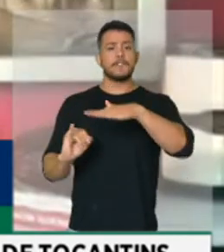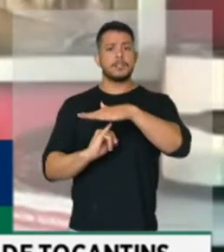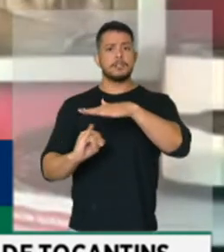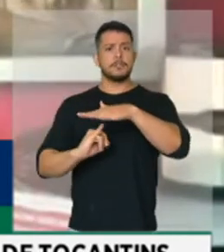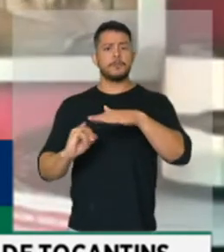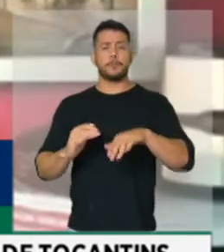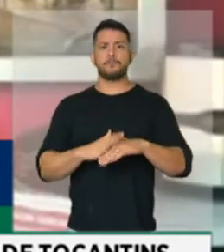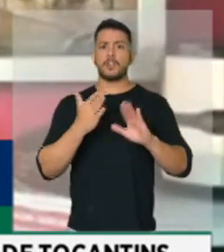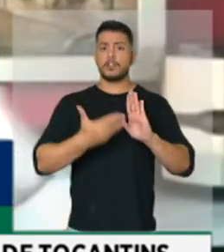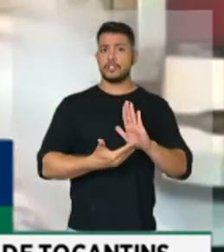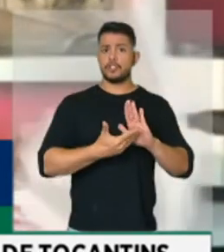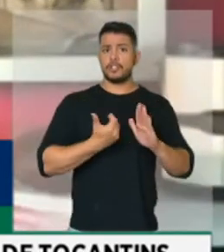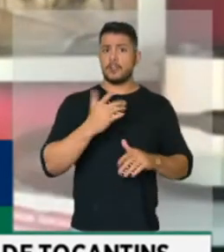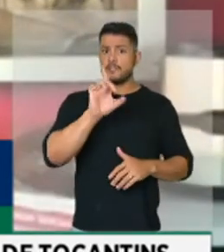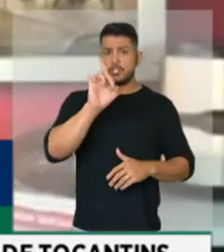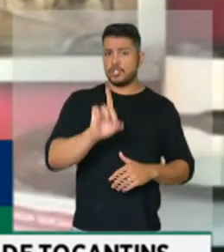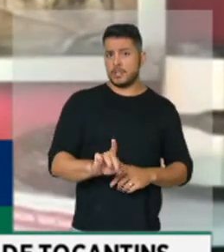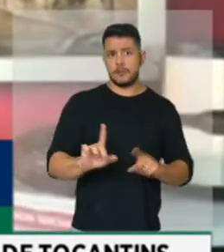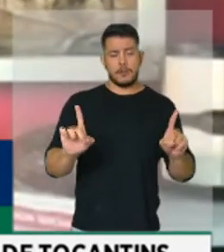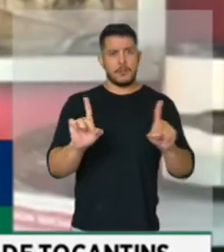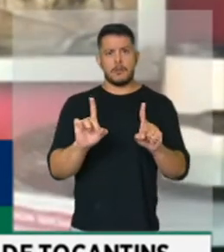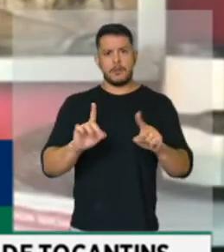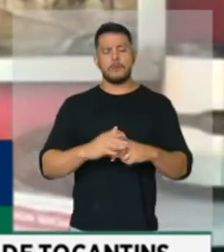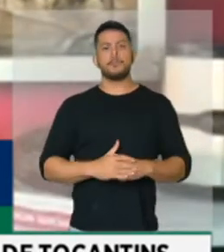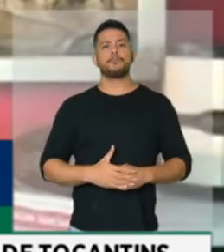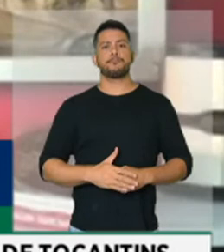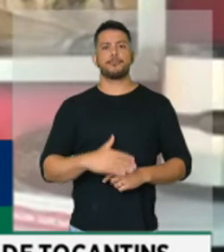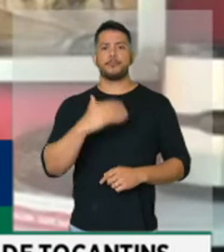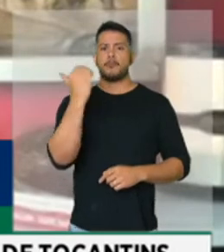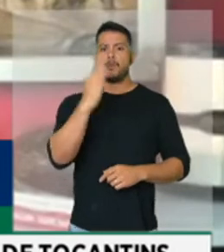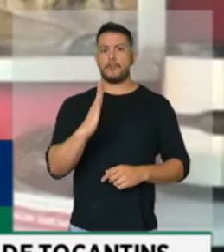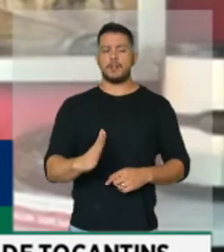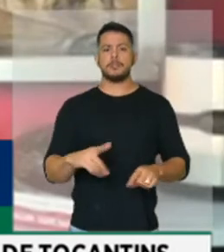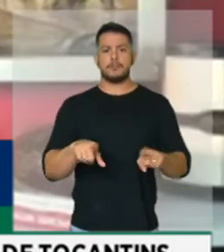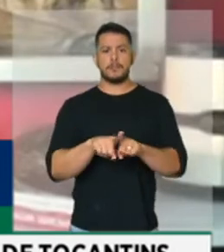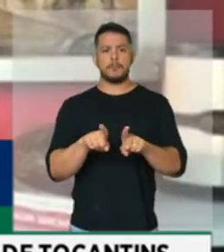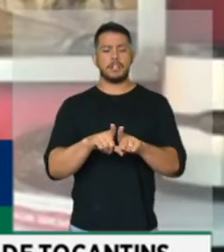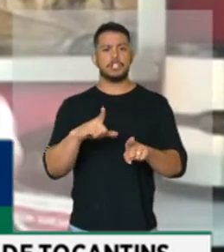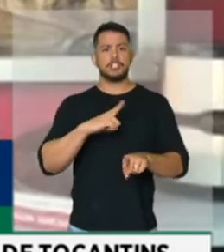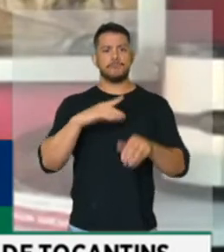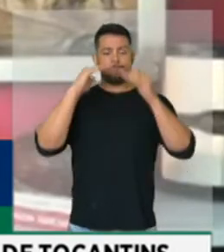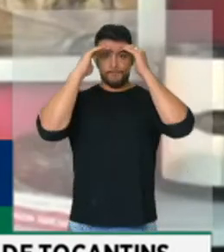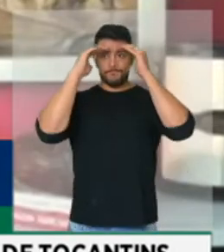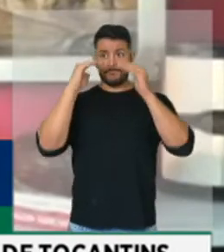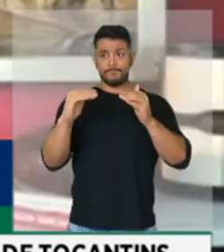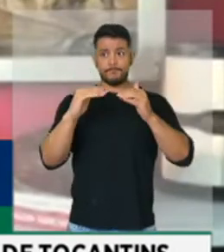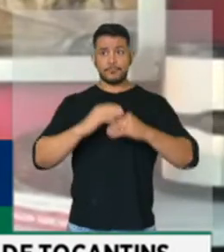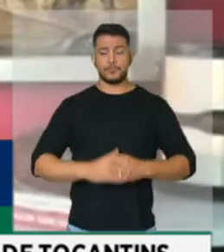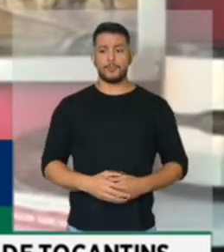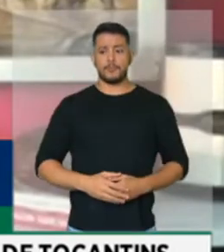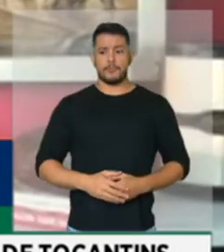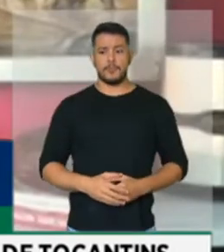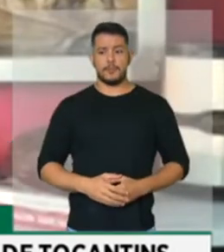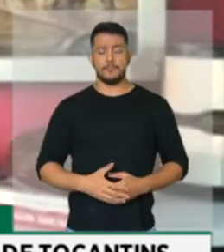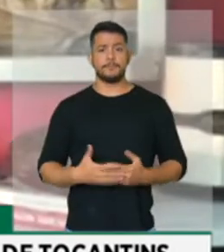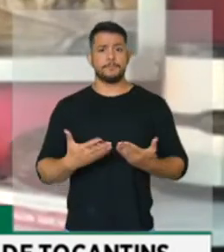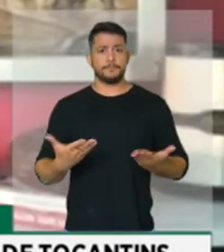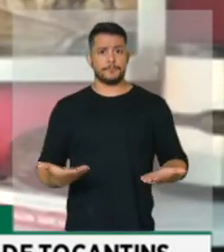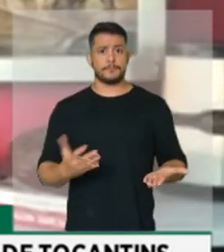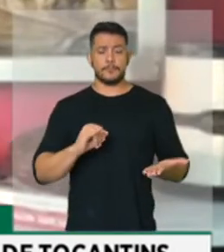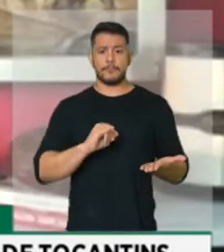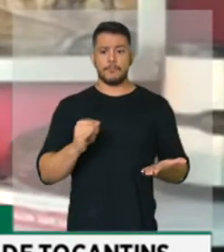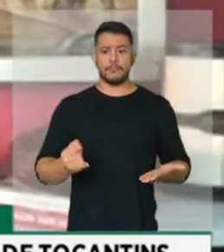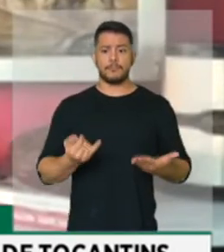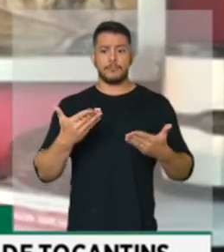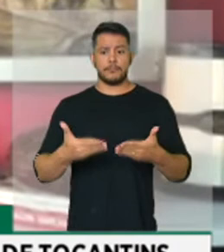de ninguém, não. E o Brasil era respeitado no exterior. Então, presidente, Eu peço que esse pronunciamento seja, senhor